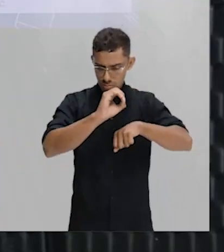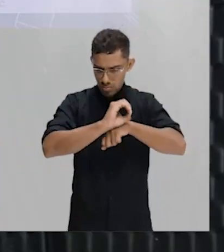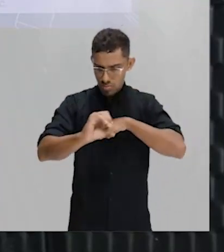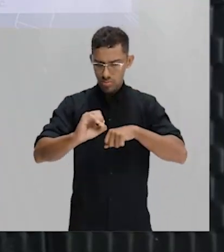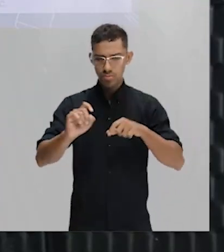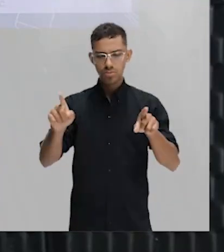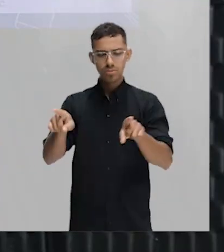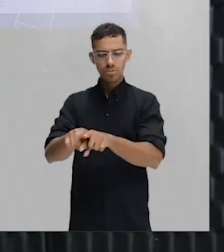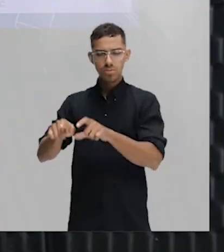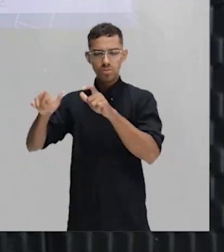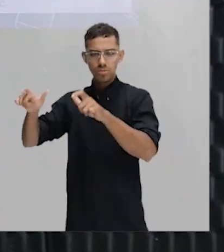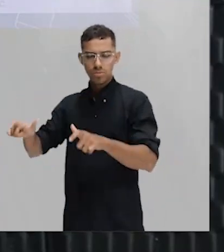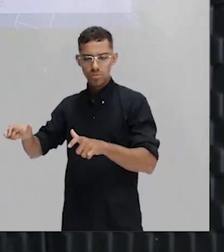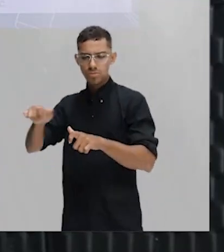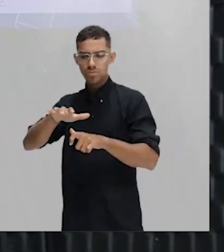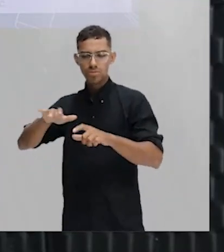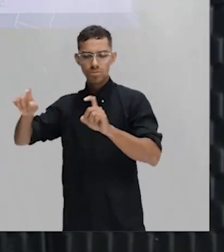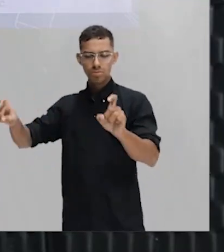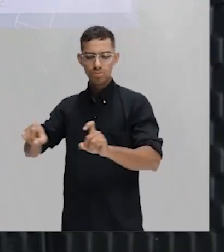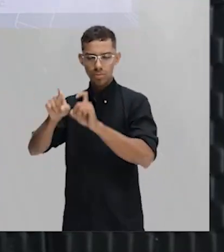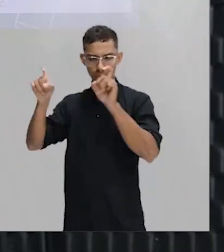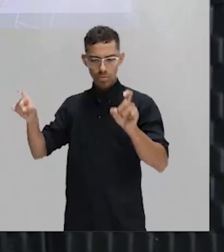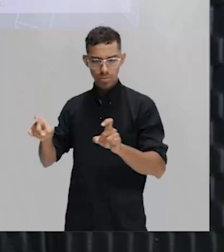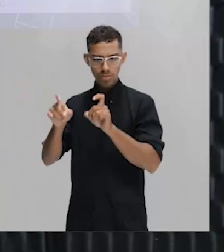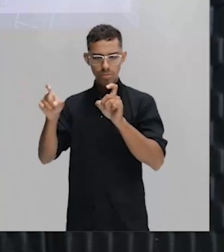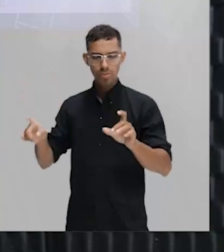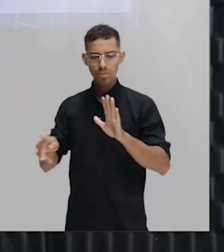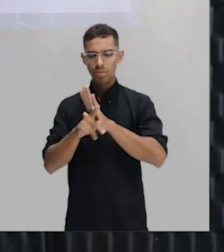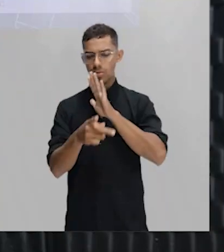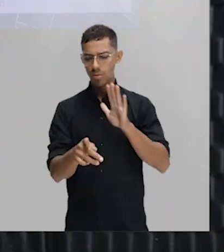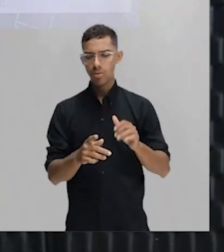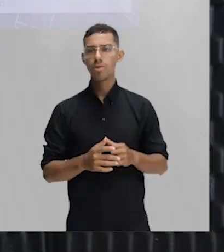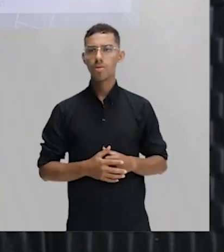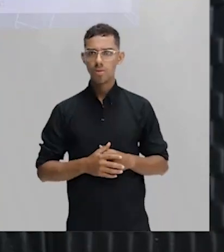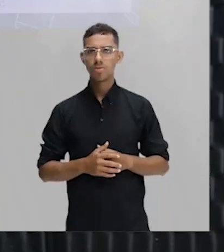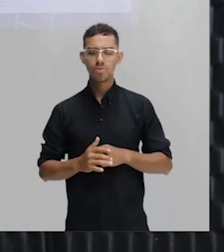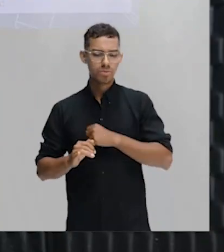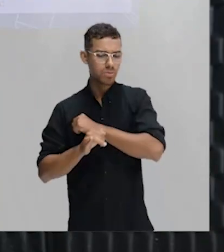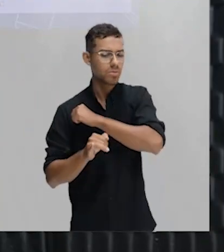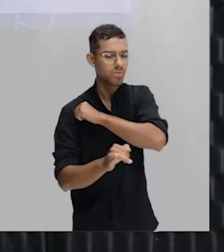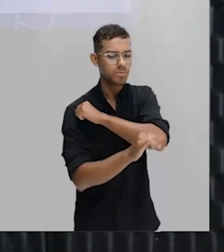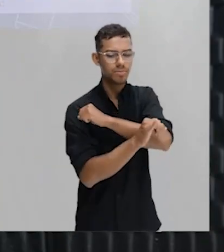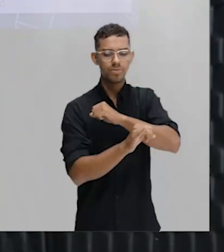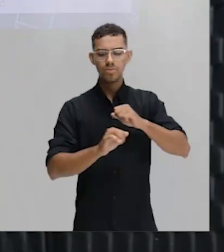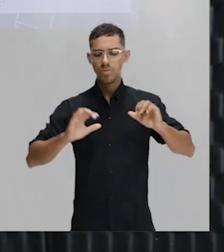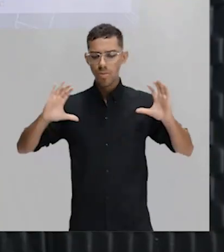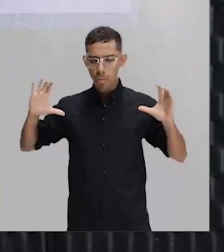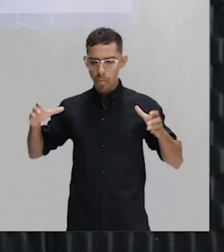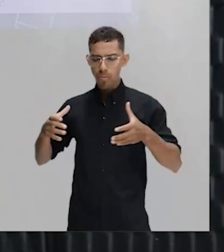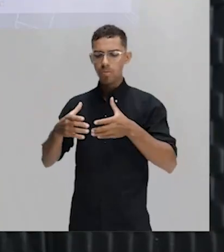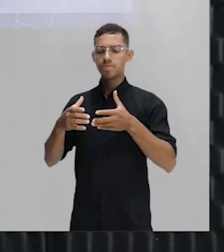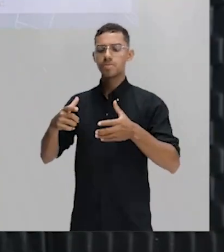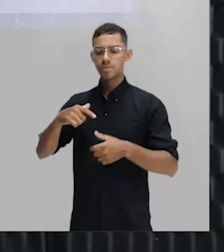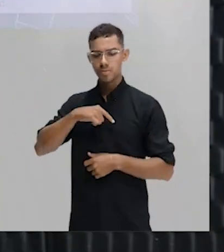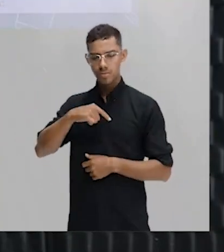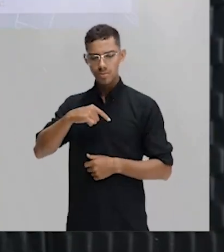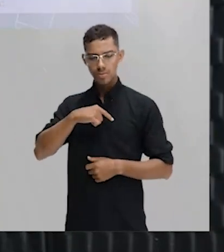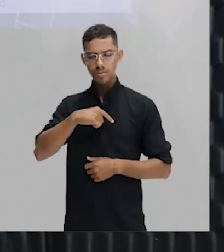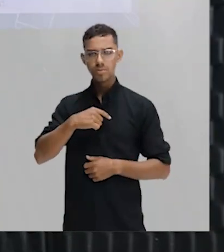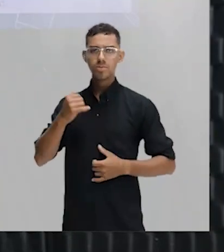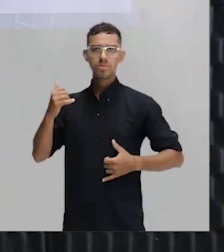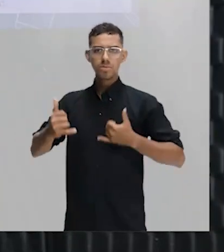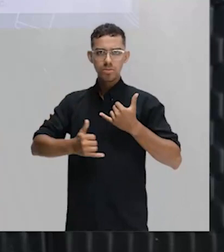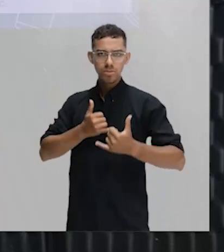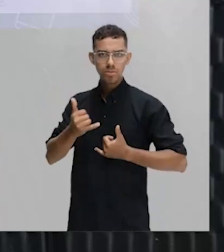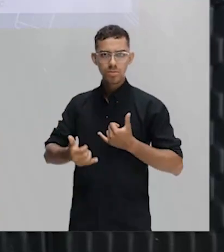de informática, infraestrutura para bar, restaurante, junta tudo, você tem divertimento e introdução. Eu vou dar um exemplo